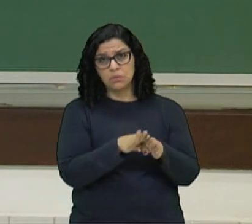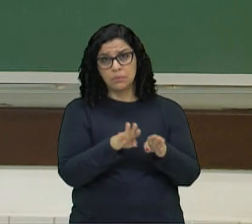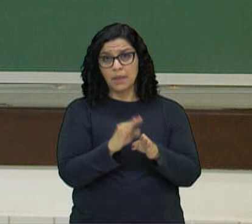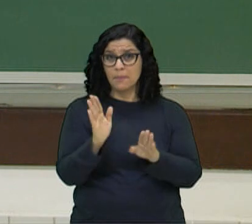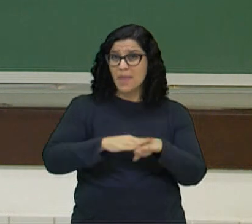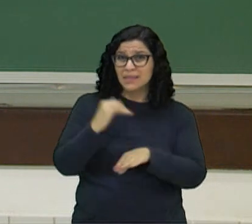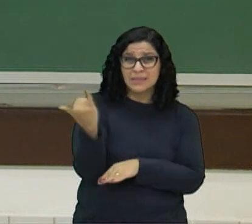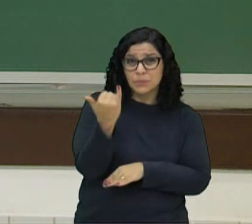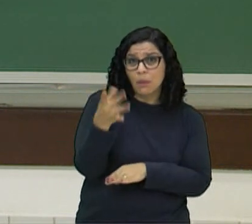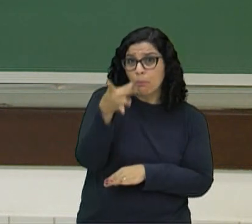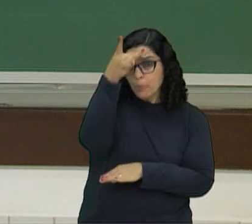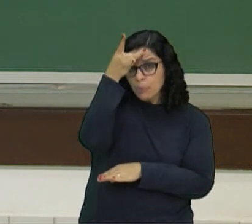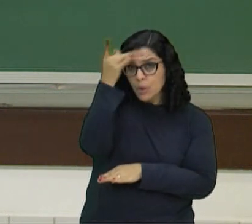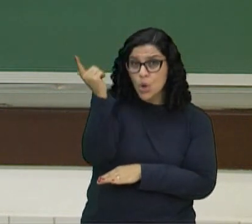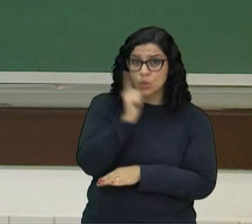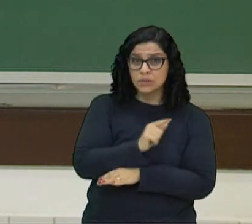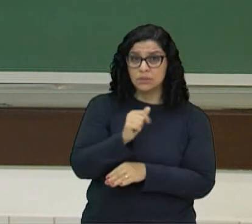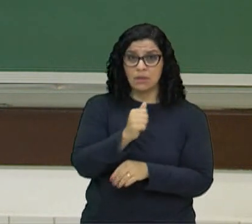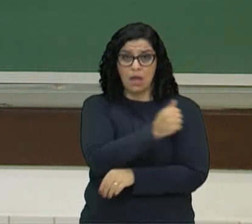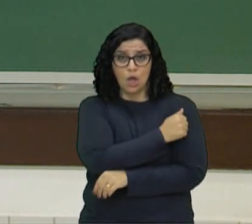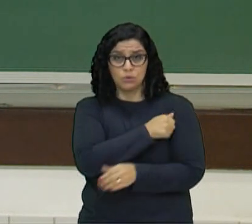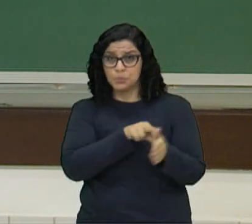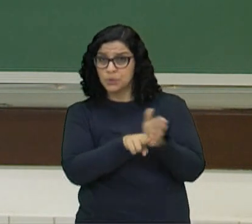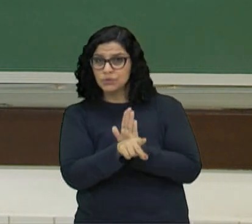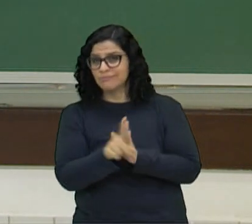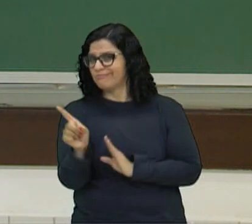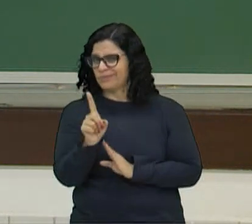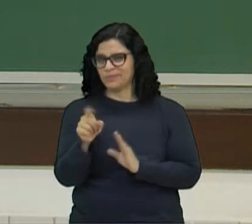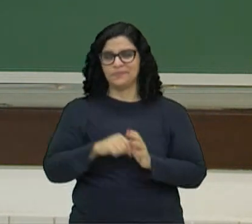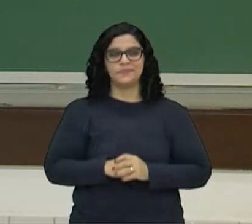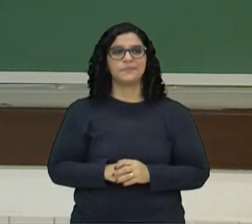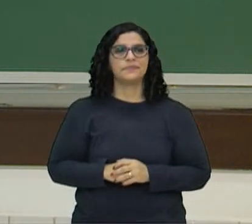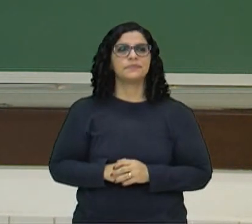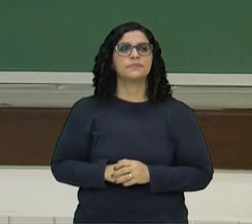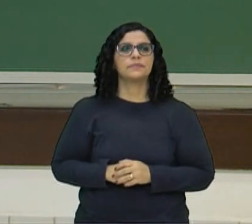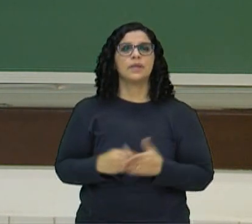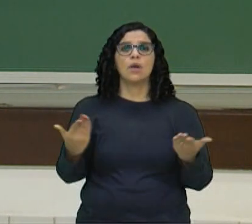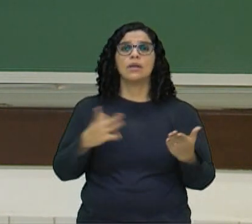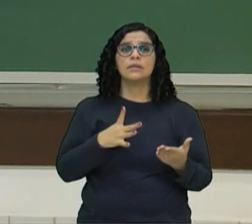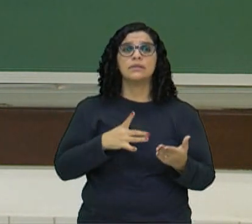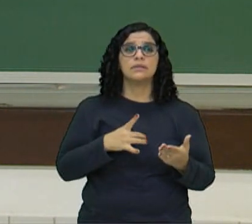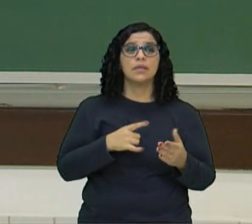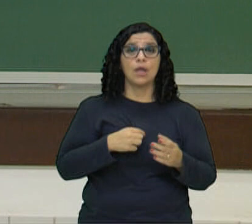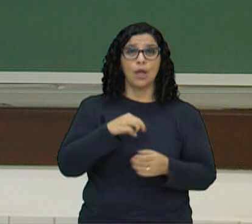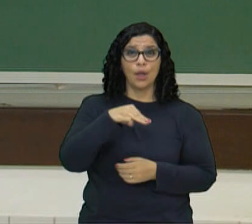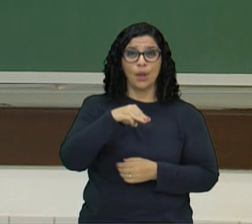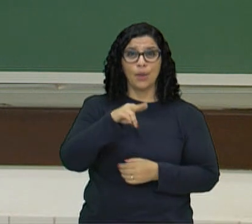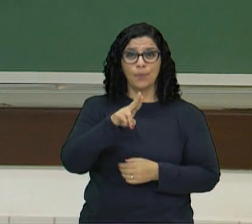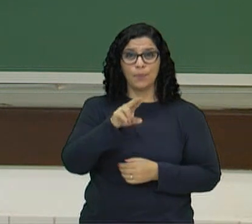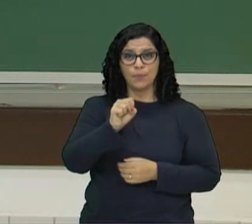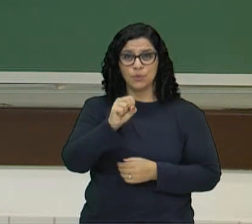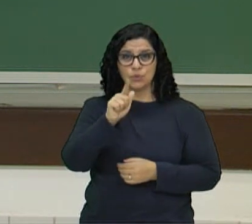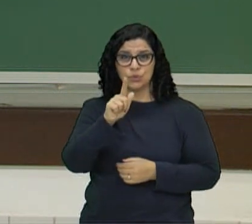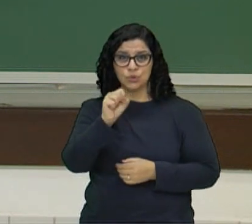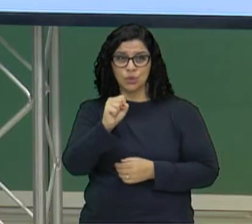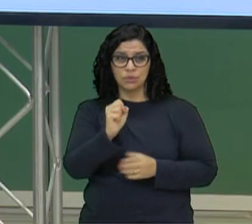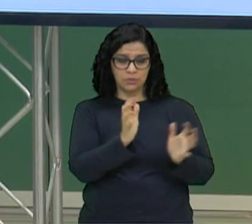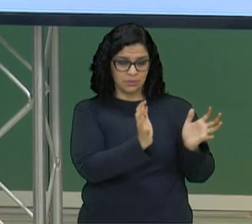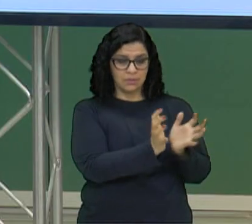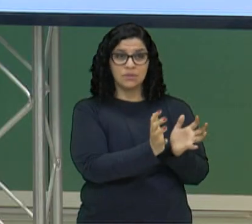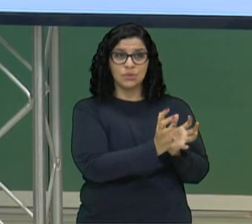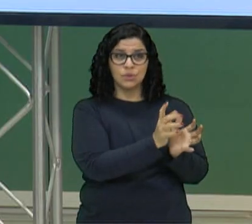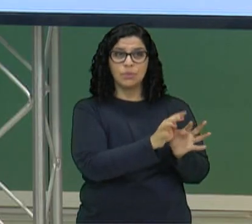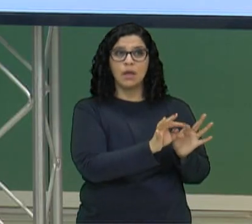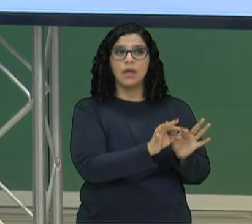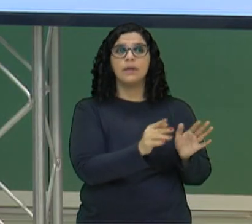mais importante para você ser um bom aluno em biologia? Não. Aqui os musgos, que são o grupo que